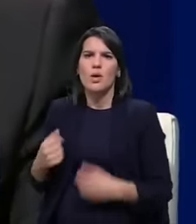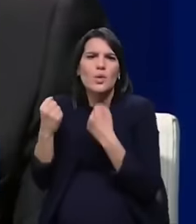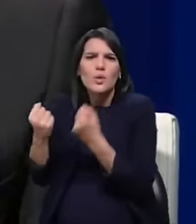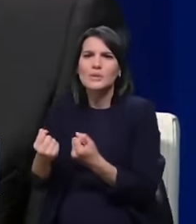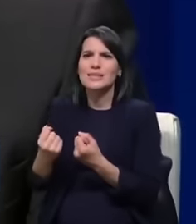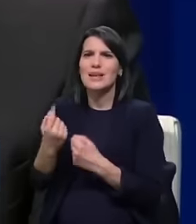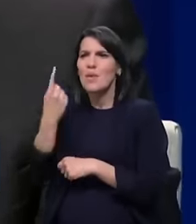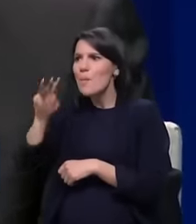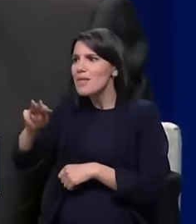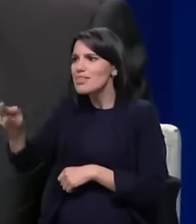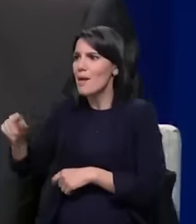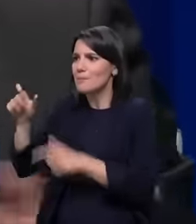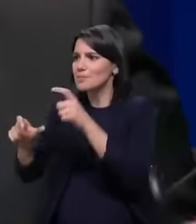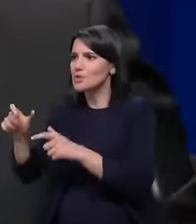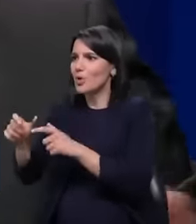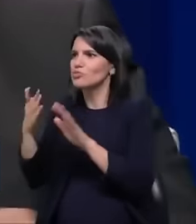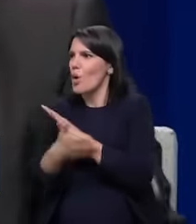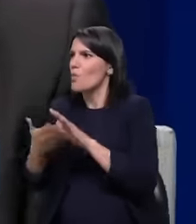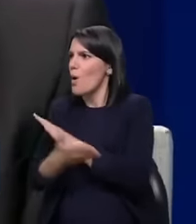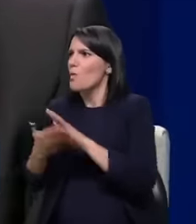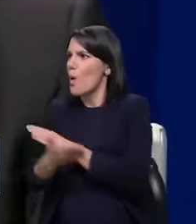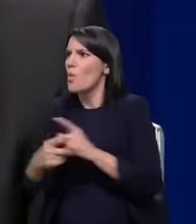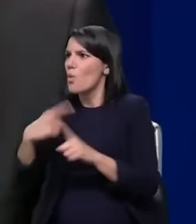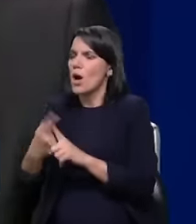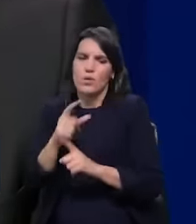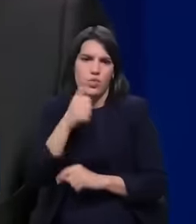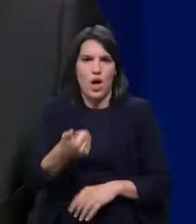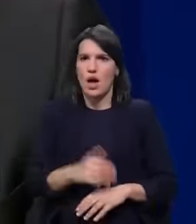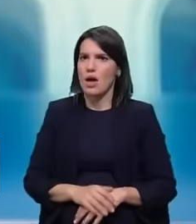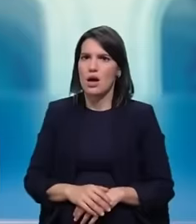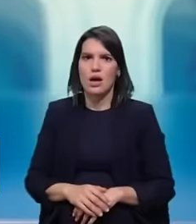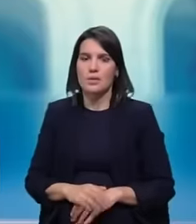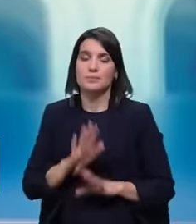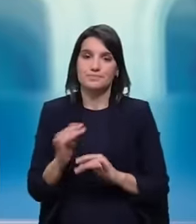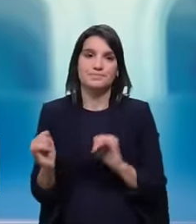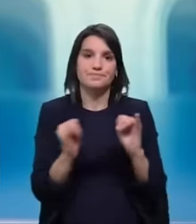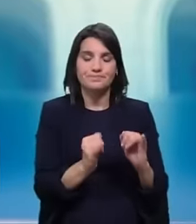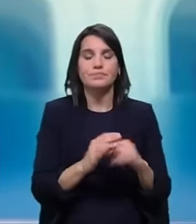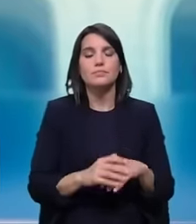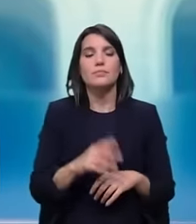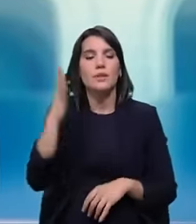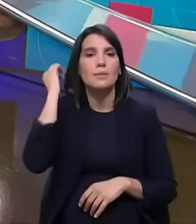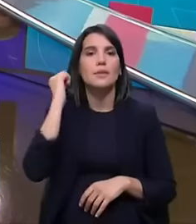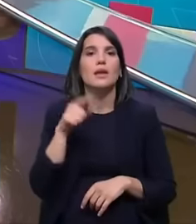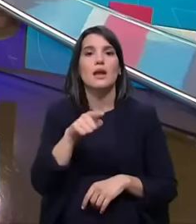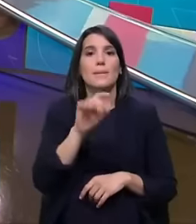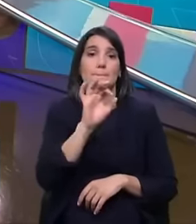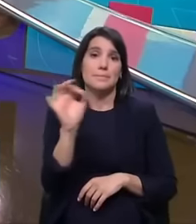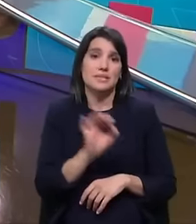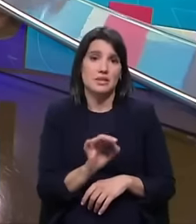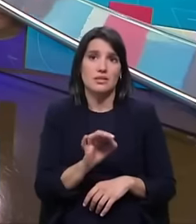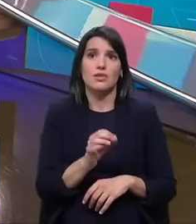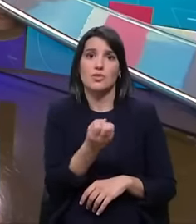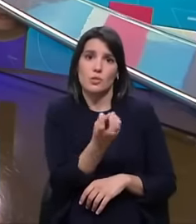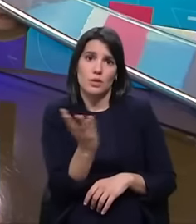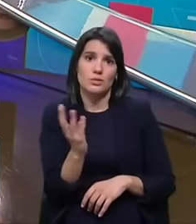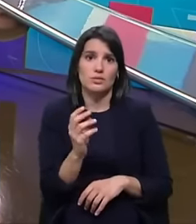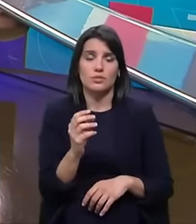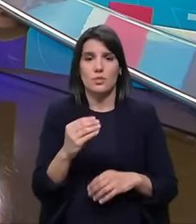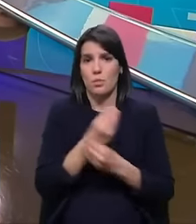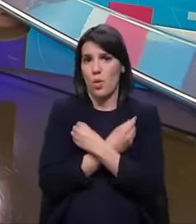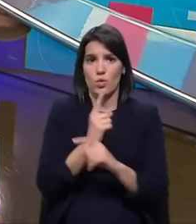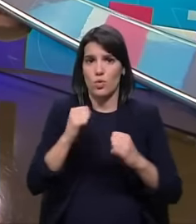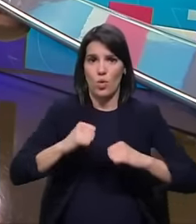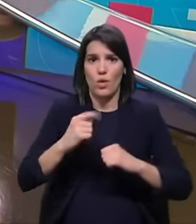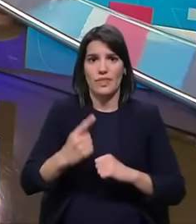1 milhão de pessoas todos os anos, vou passar a sem palavra. Qualquer controle. Mariana Mortágua, cotas, obviamente que o Bloco não concorda, deve